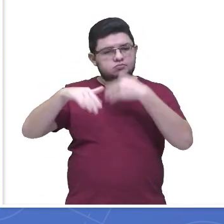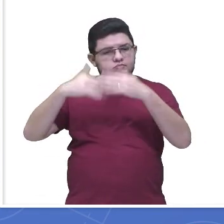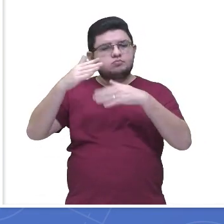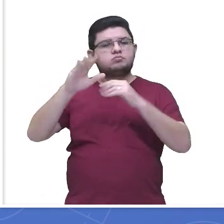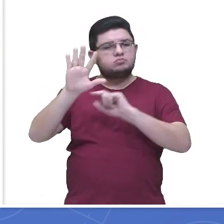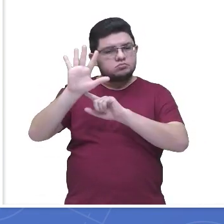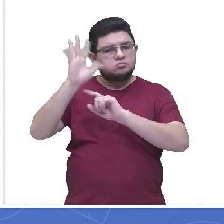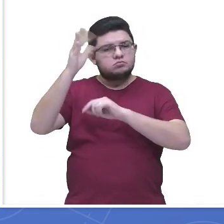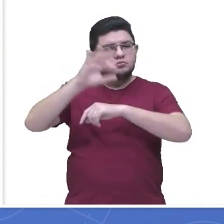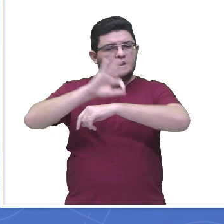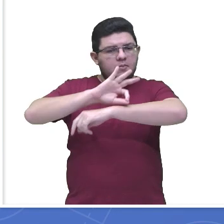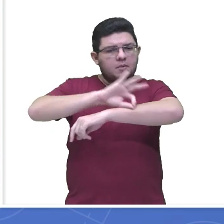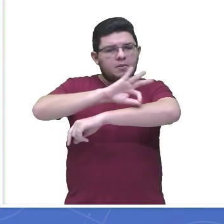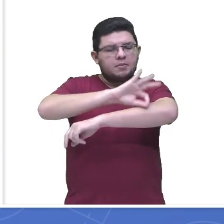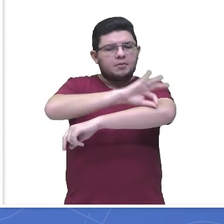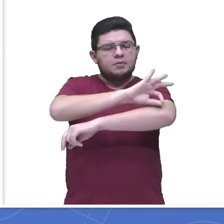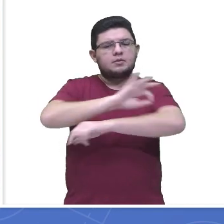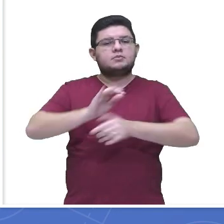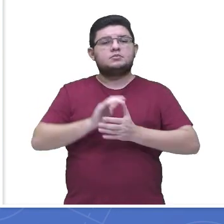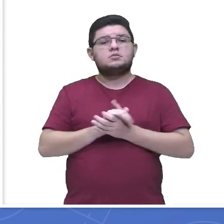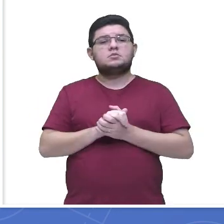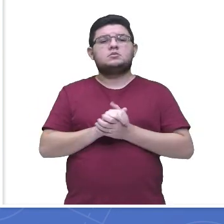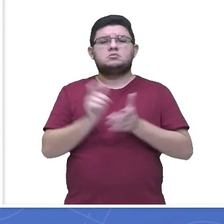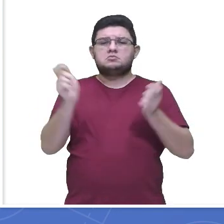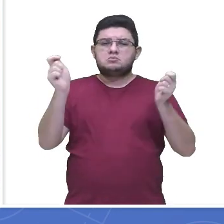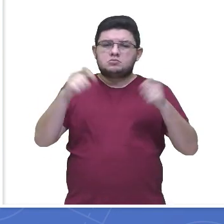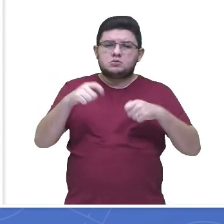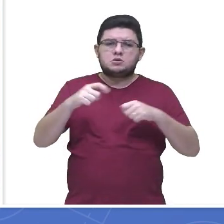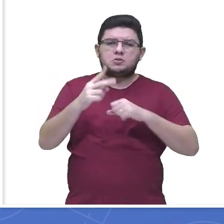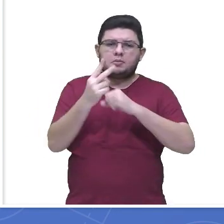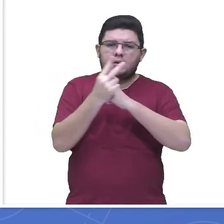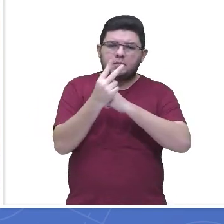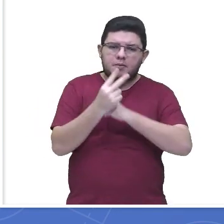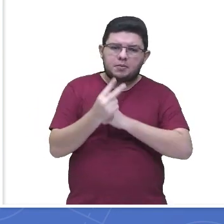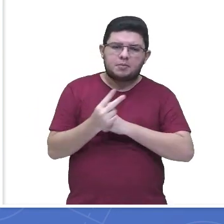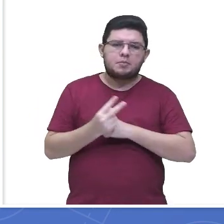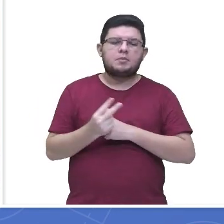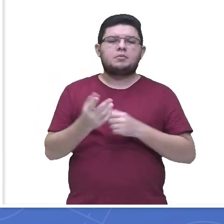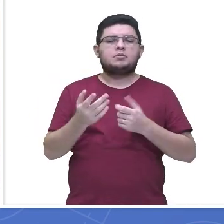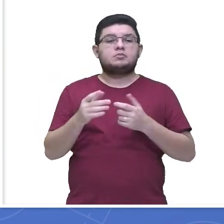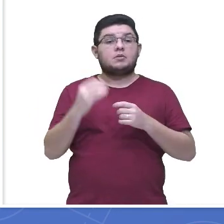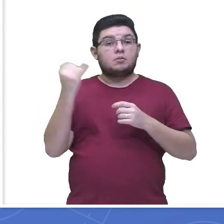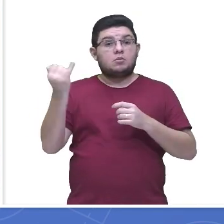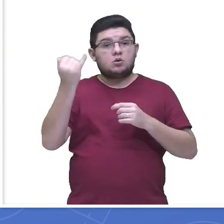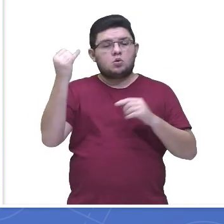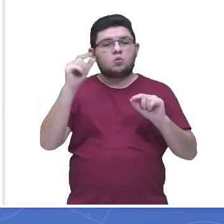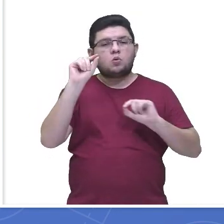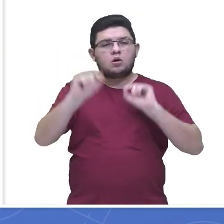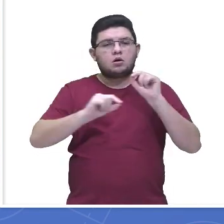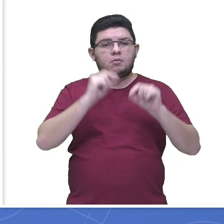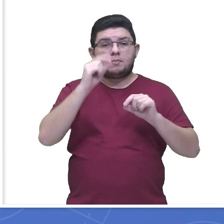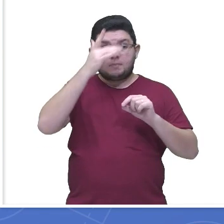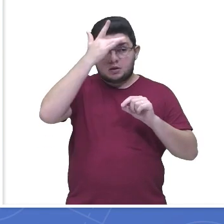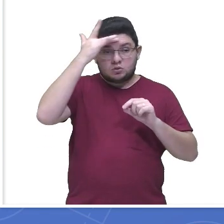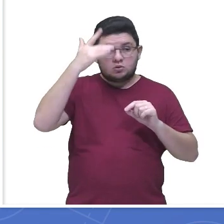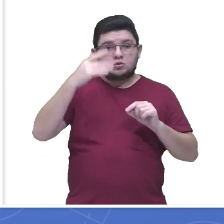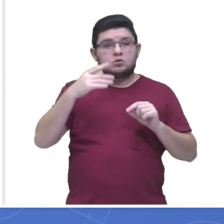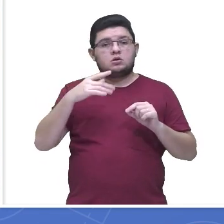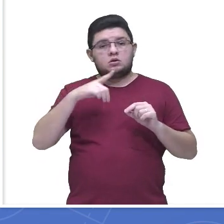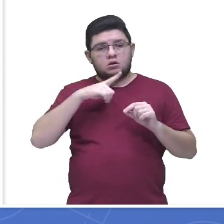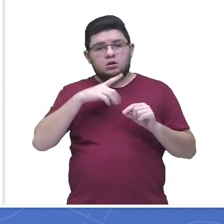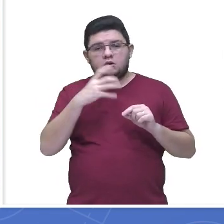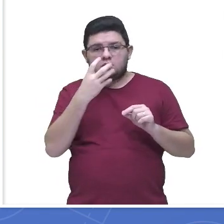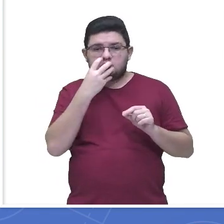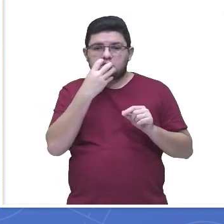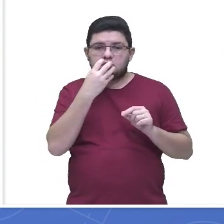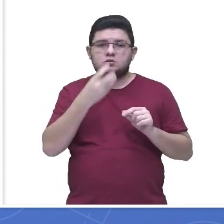sintomas algumas feridas, né? Também é possível fazer tratamento, é importante as pessoas que criam cães, né, fazer a vacinação